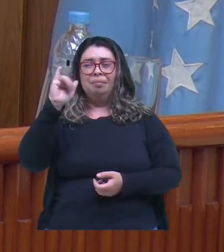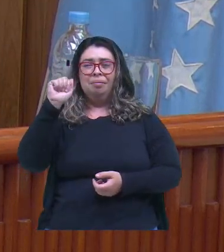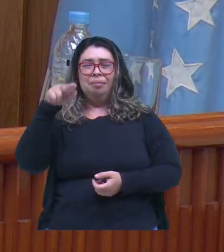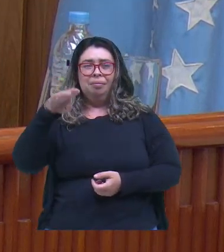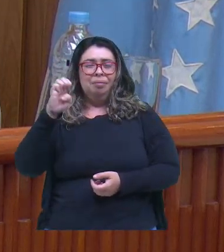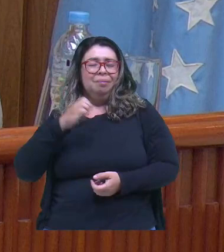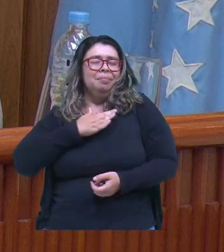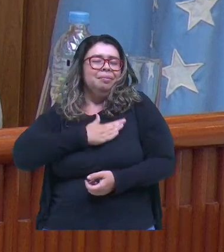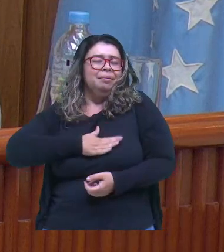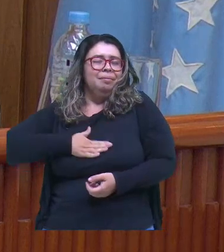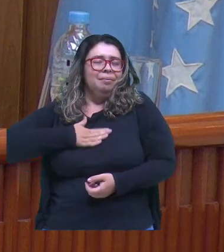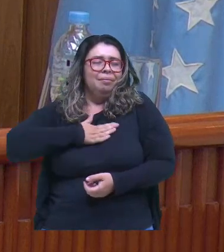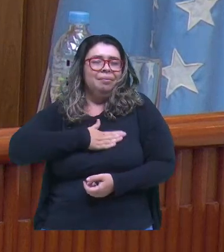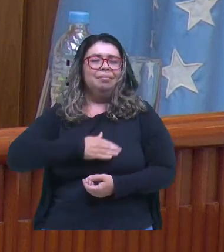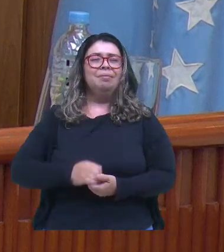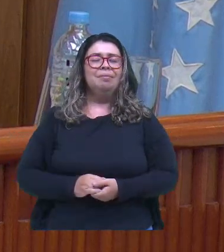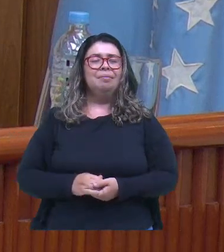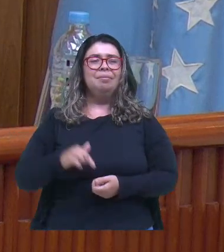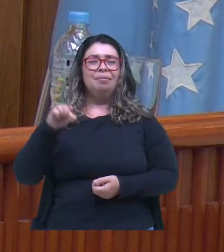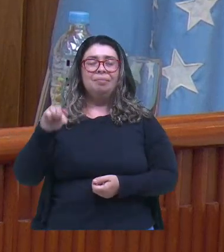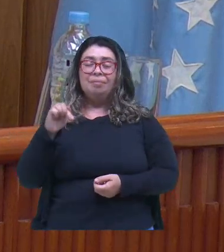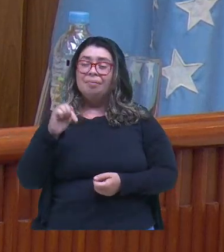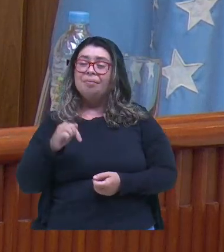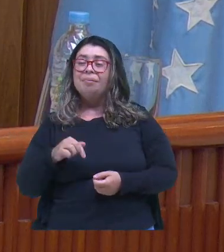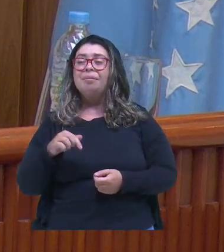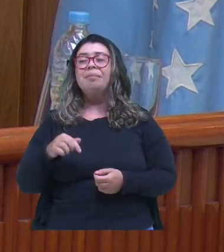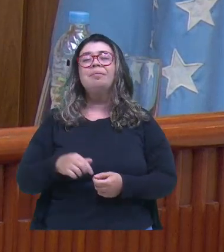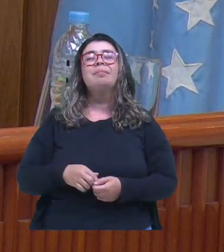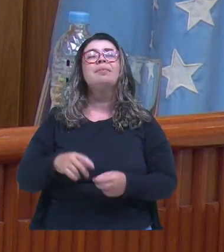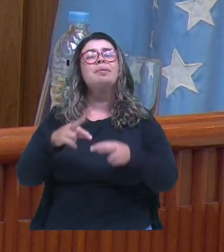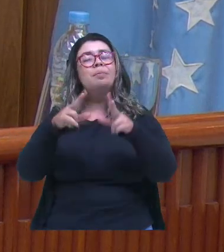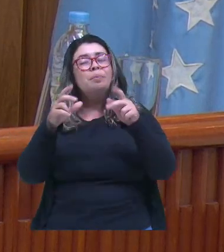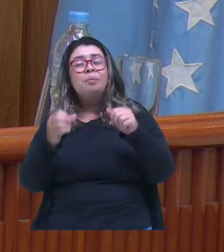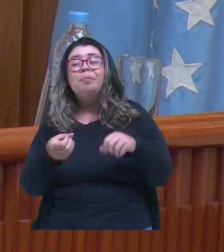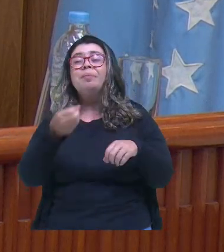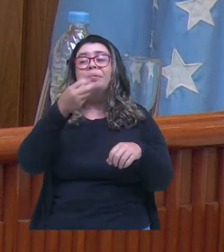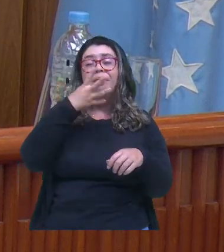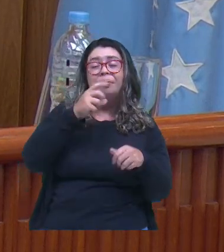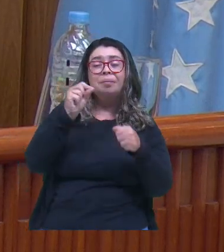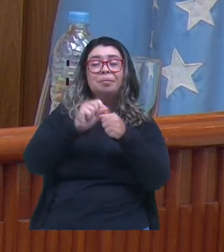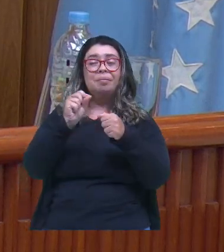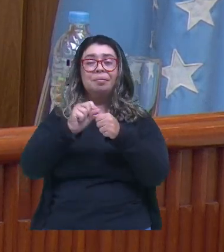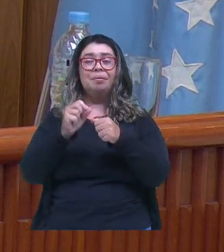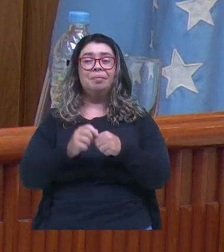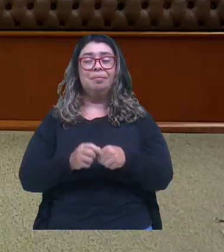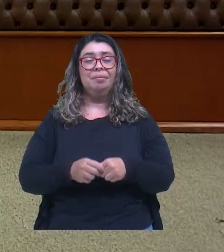querida, tudo isso é fruto de condutas boas, de virtudes